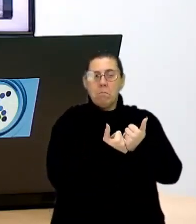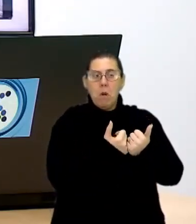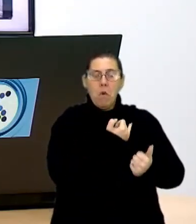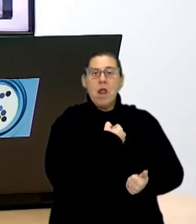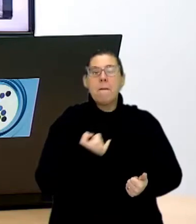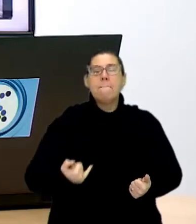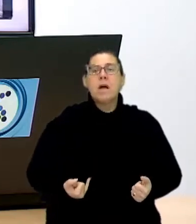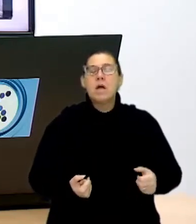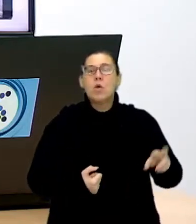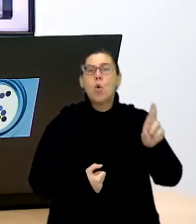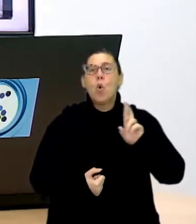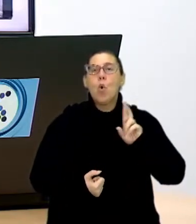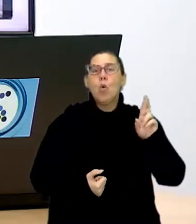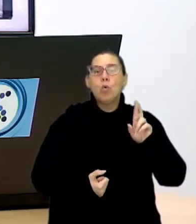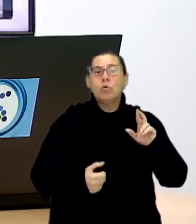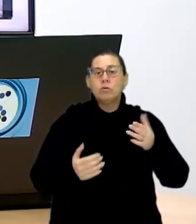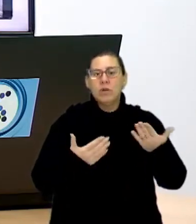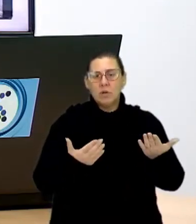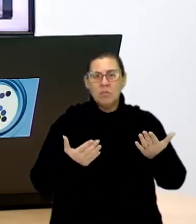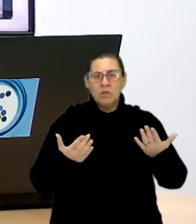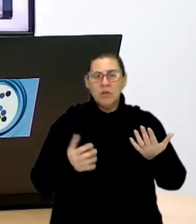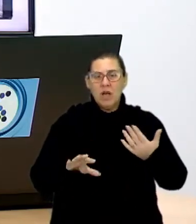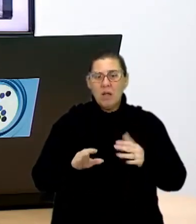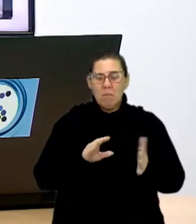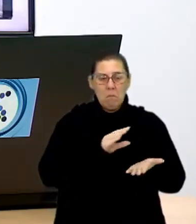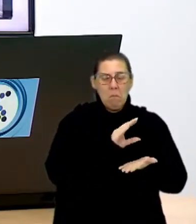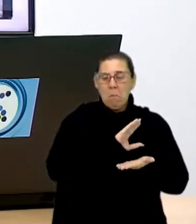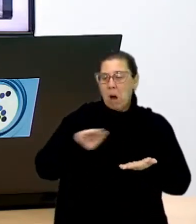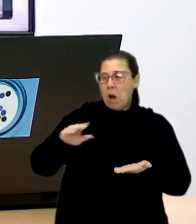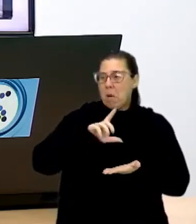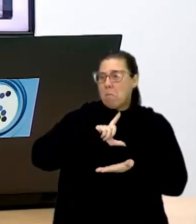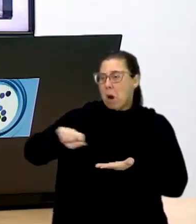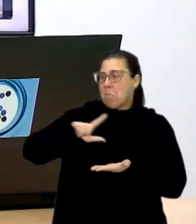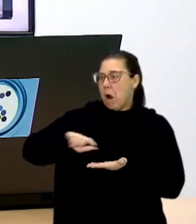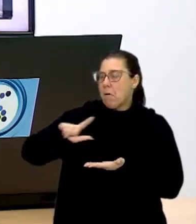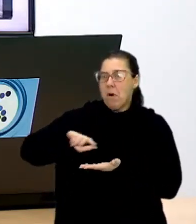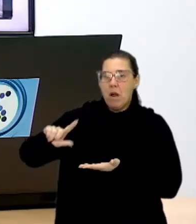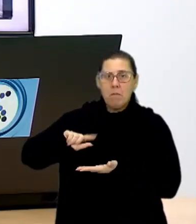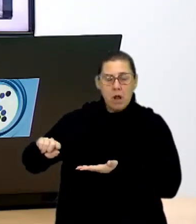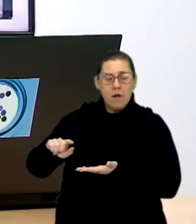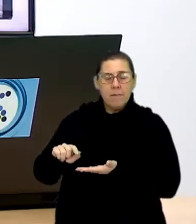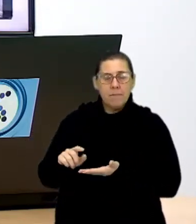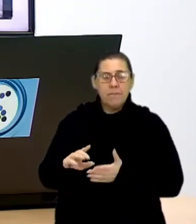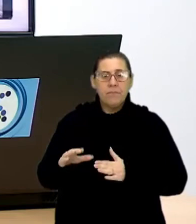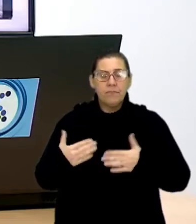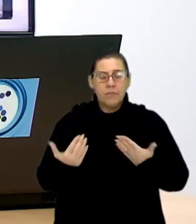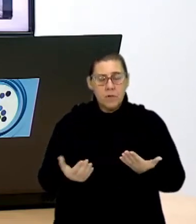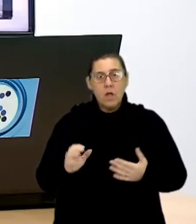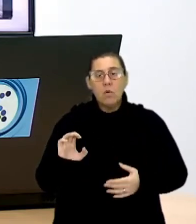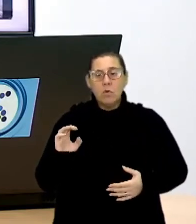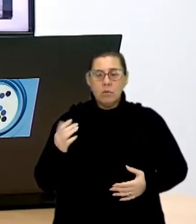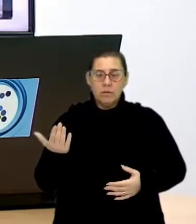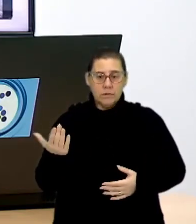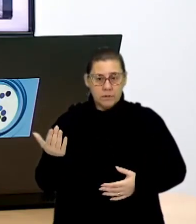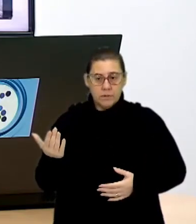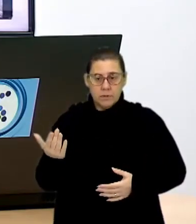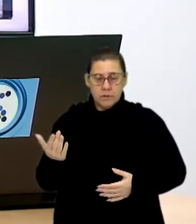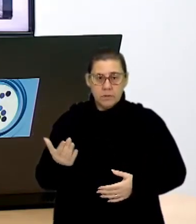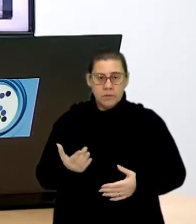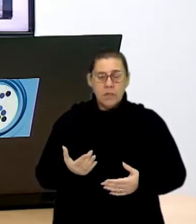Isso gerou essa deportação, começaram a mandar todo mundo embora e ocasionou